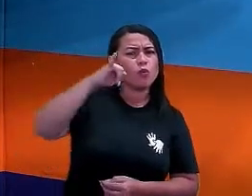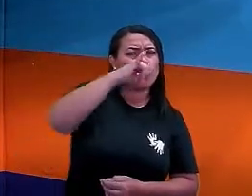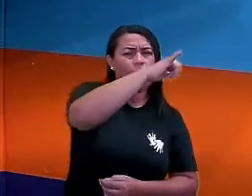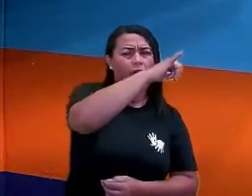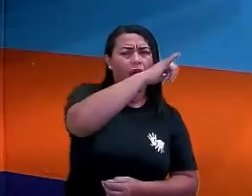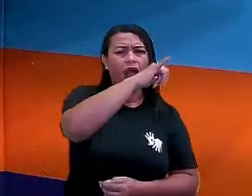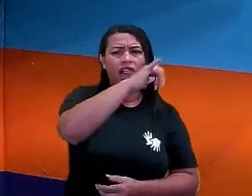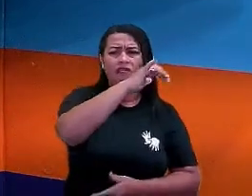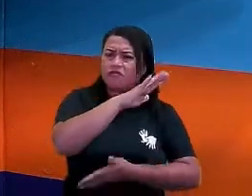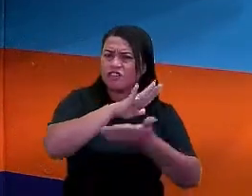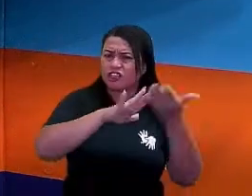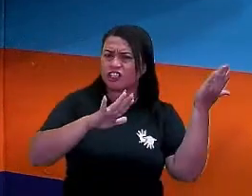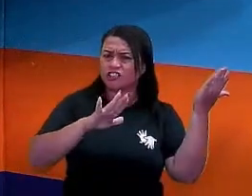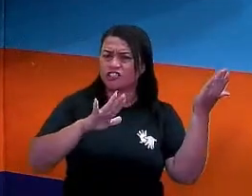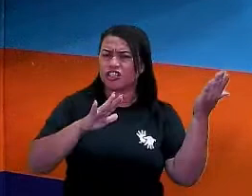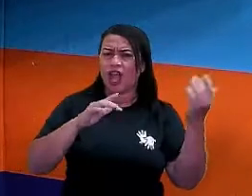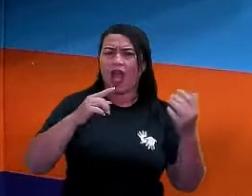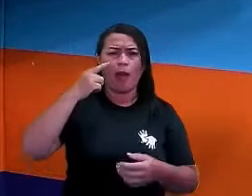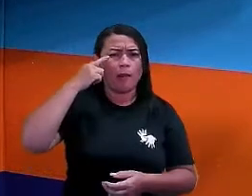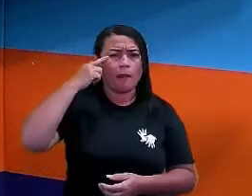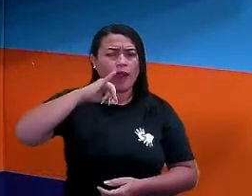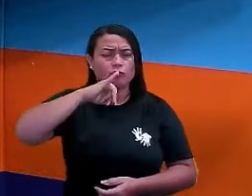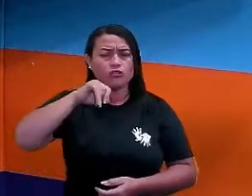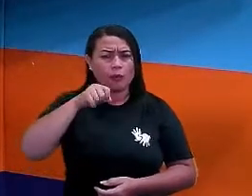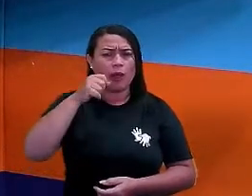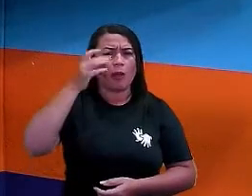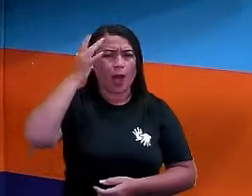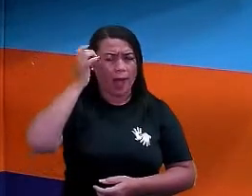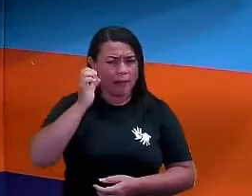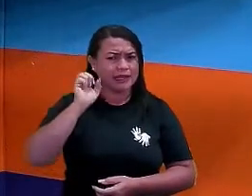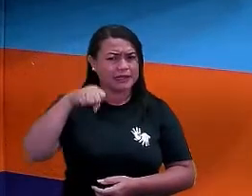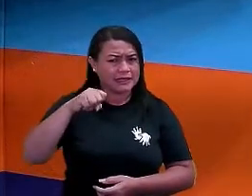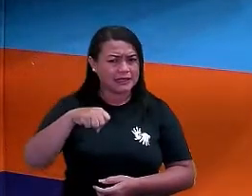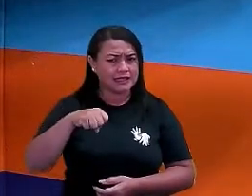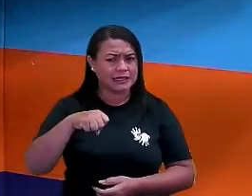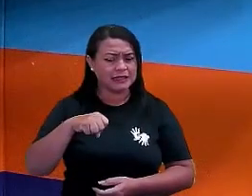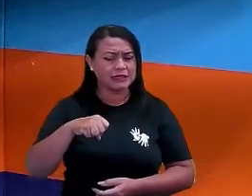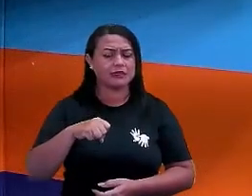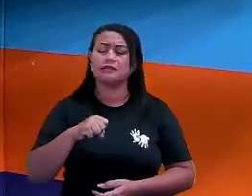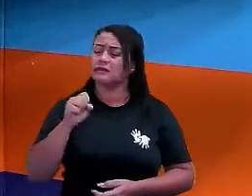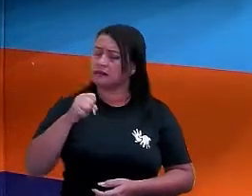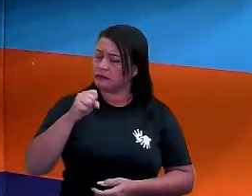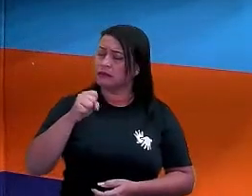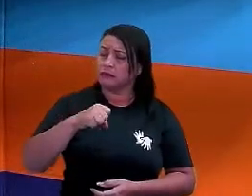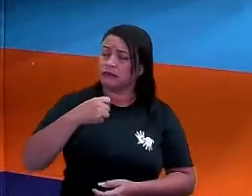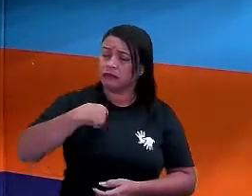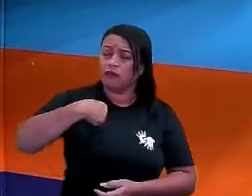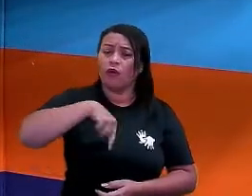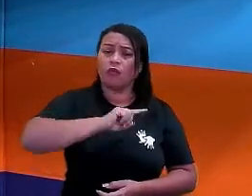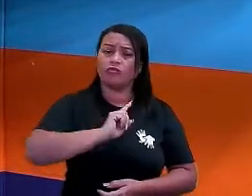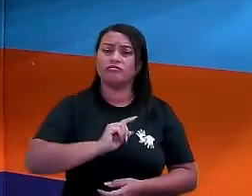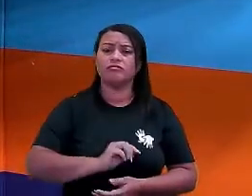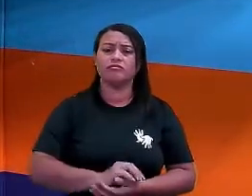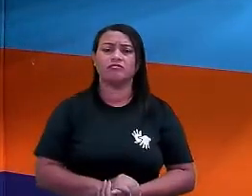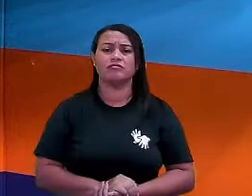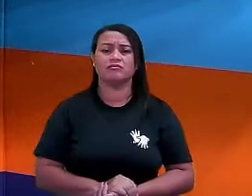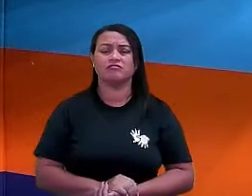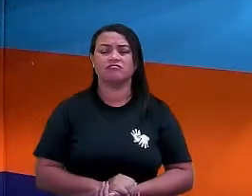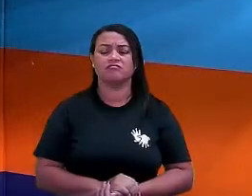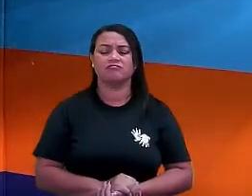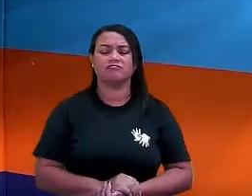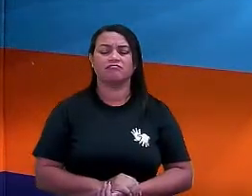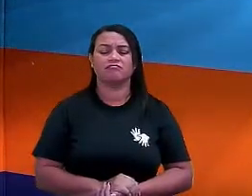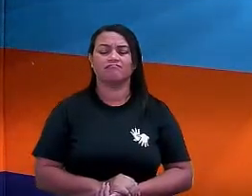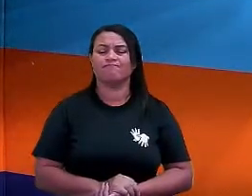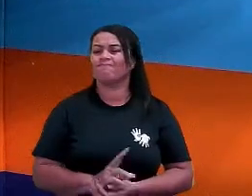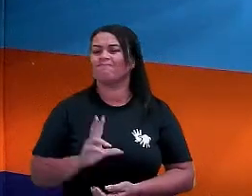vai viajar para o Japão amanhã. Yes, I am. Sim, eu vou. Ou então, no, I am